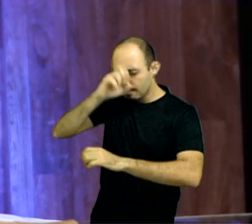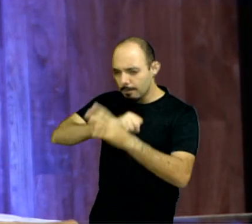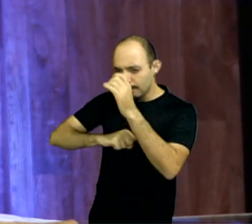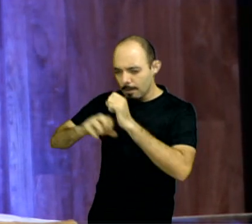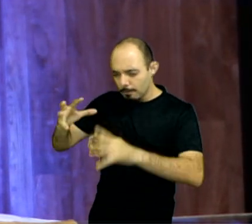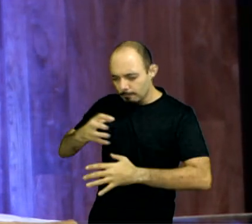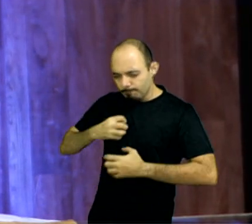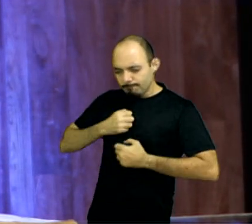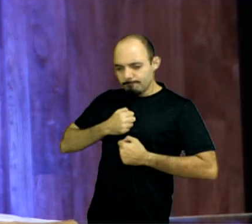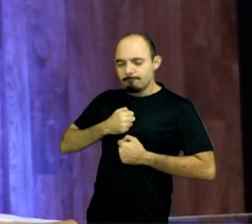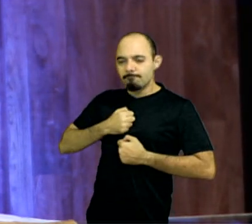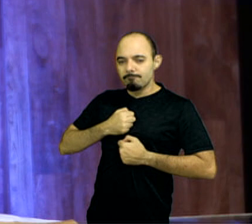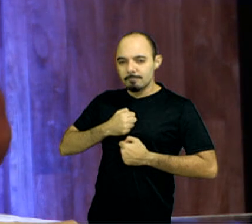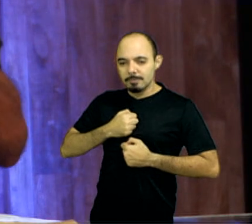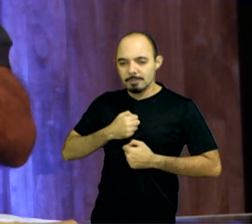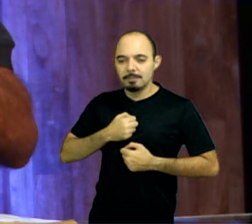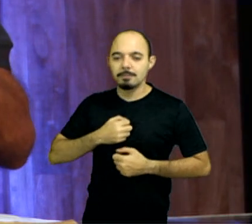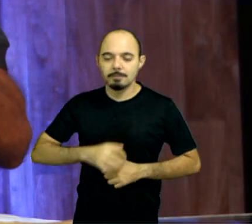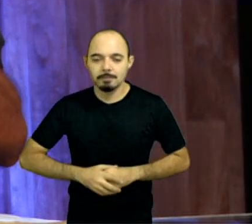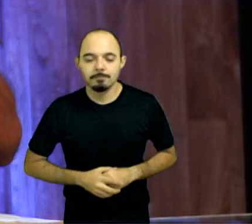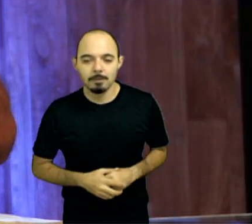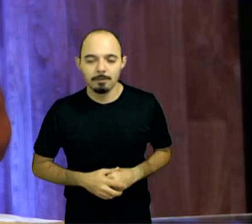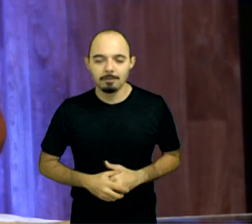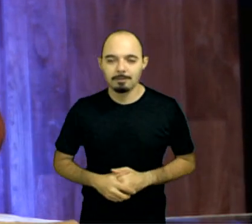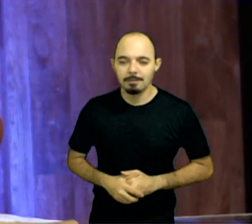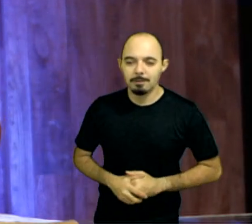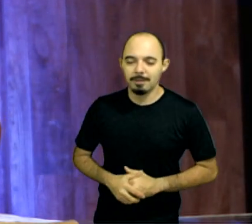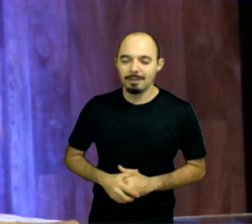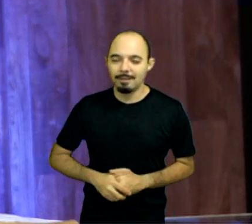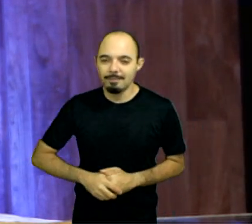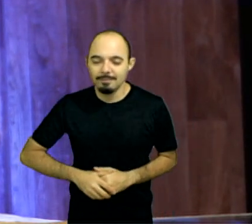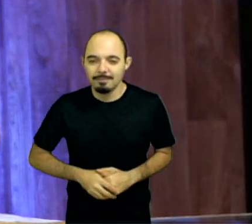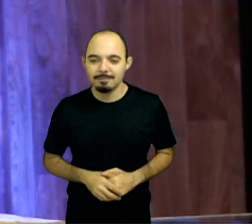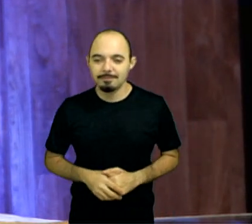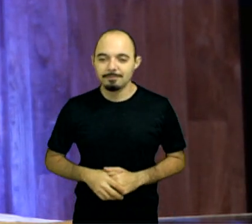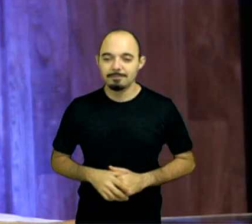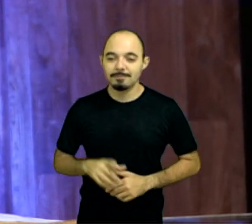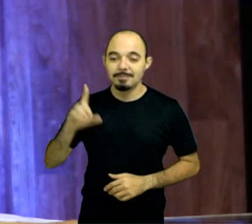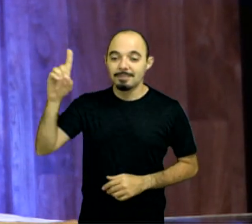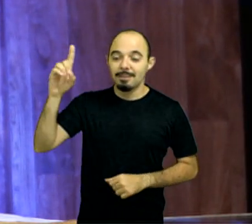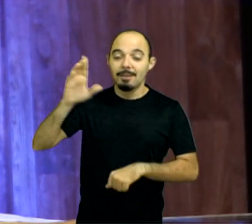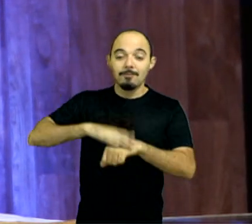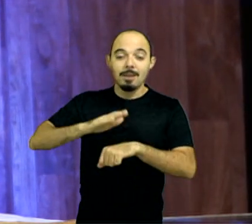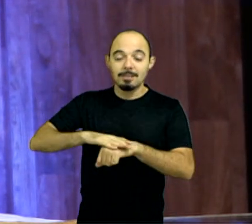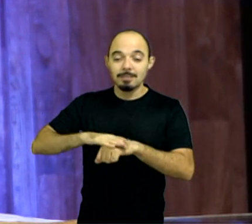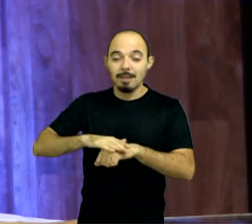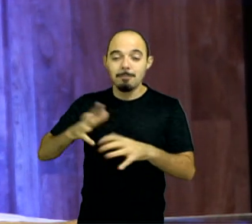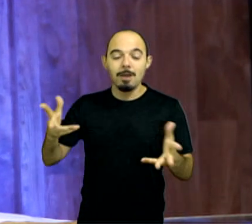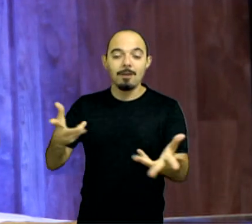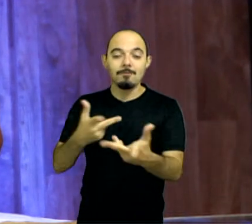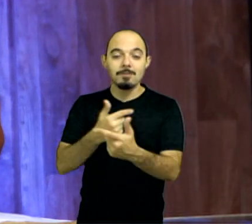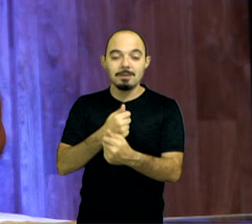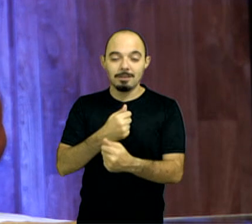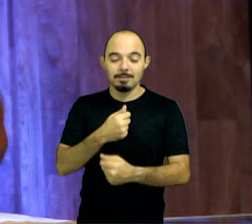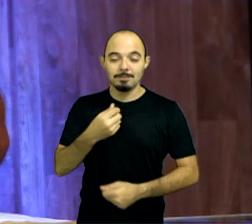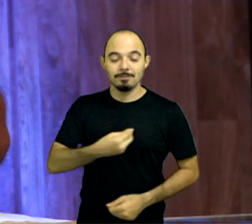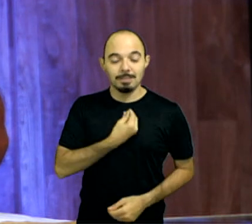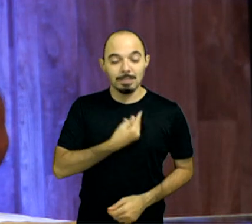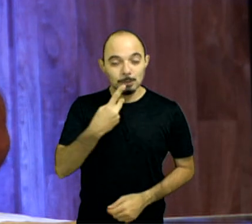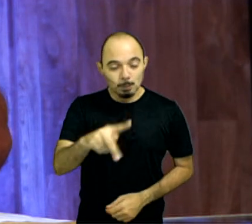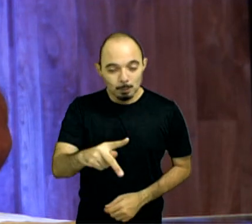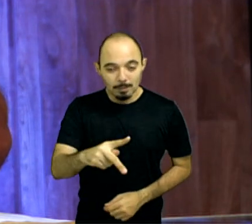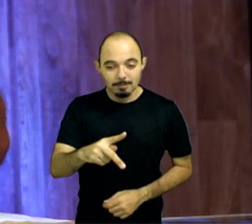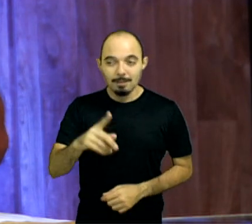fazer maravilhas na tua vida. Uma coisa que eu acho tremendo, meu irmão: Deus guia os nossos passos.